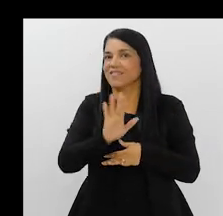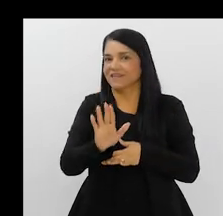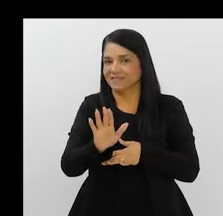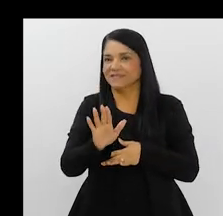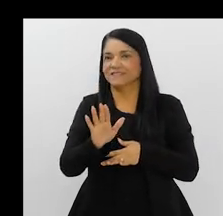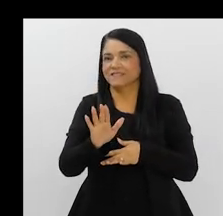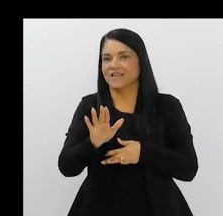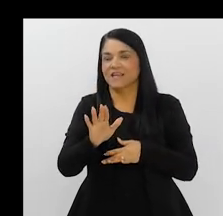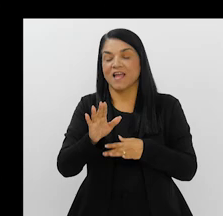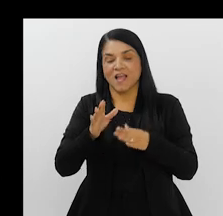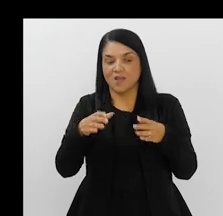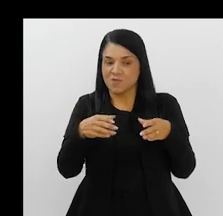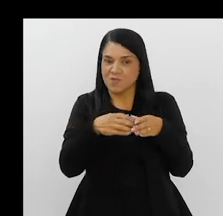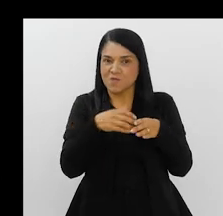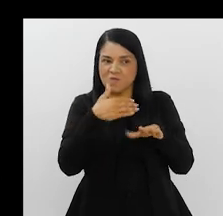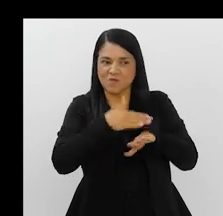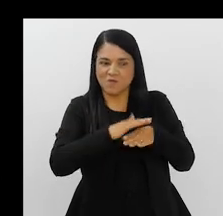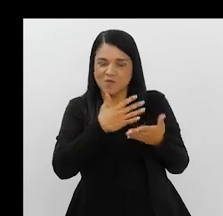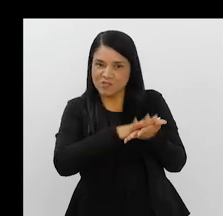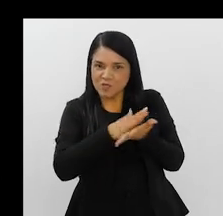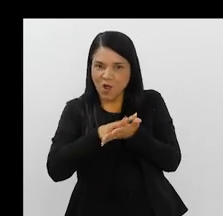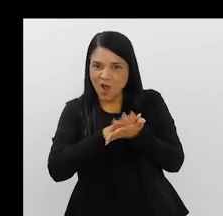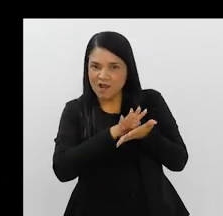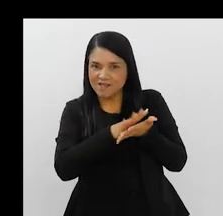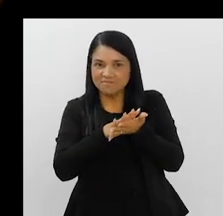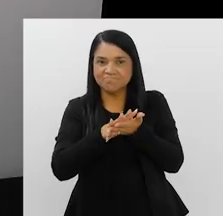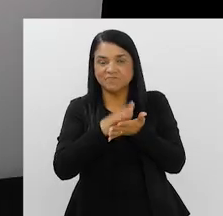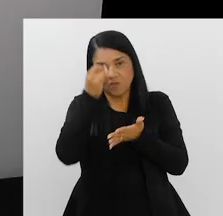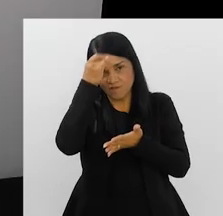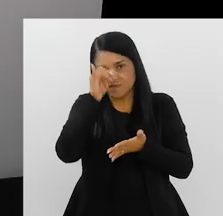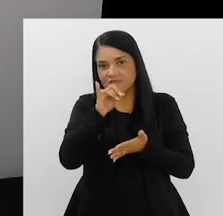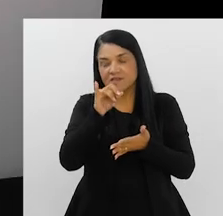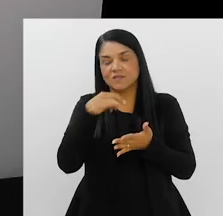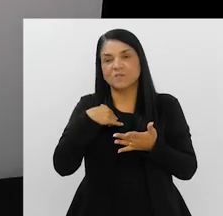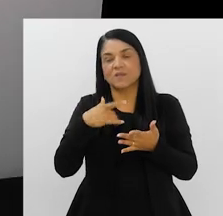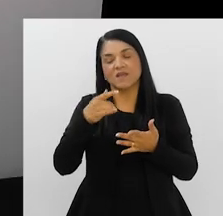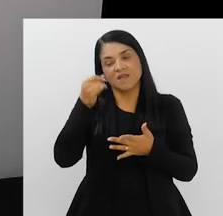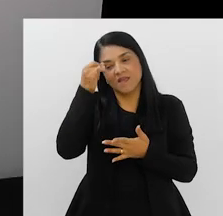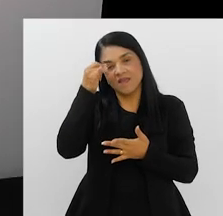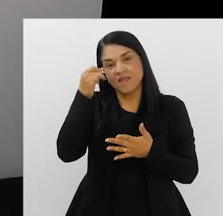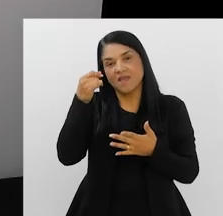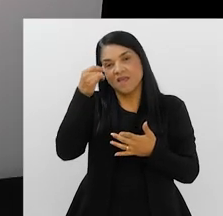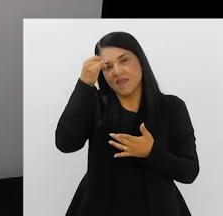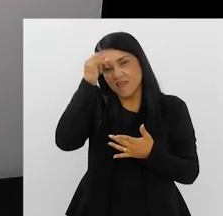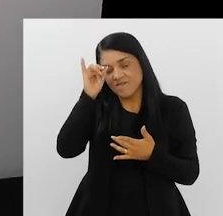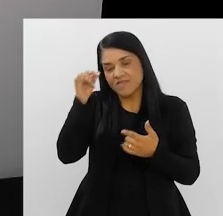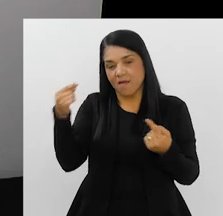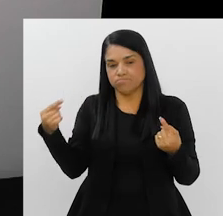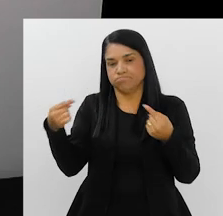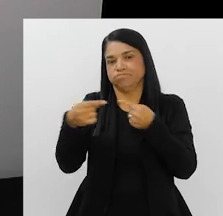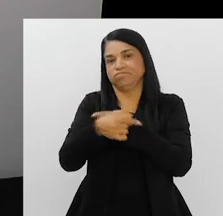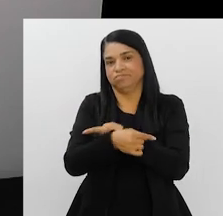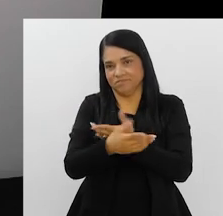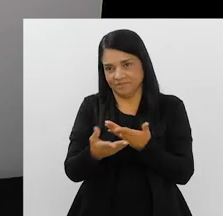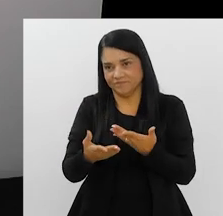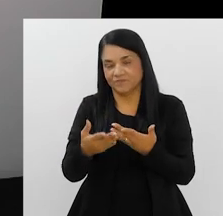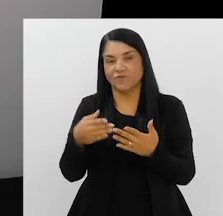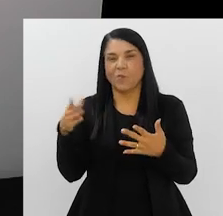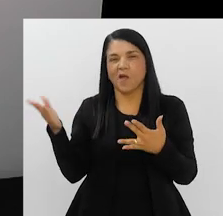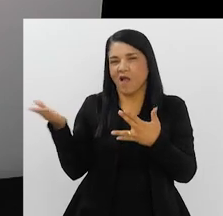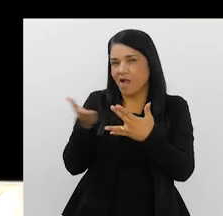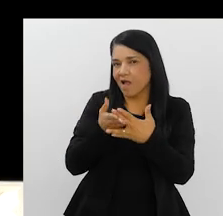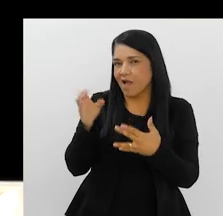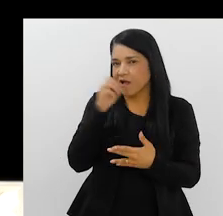que as escolas estão segurando. Você vê que não estão mostrando. Não soltam tantas informações para evitar também o cruzamento e o